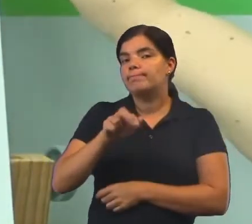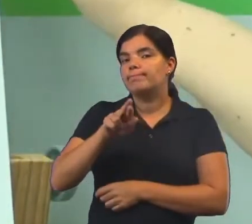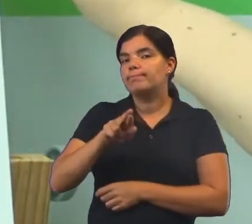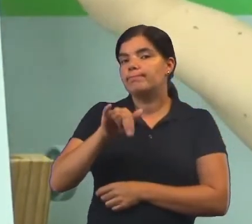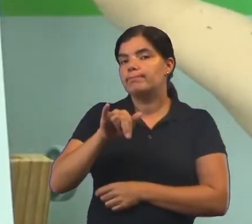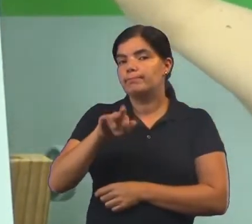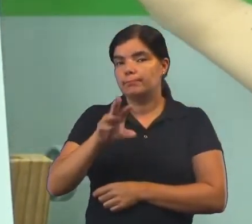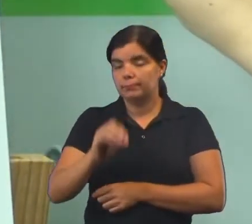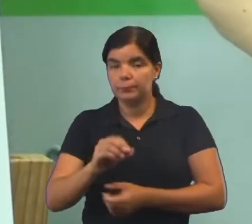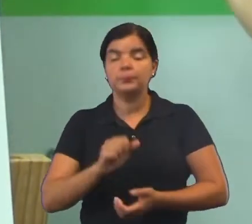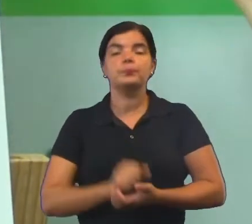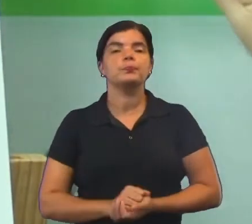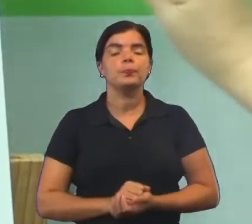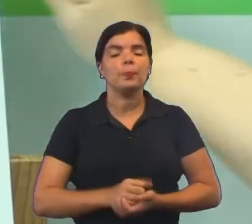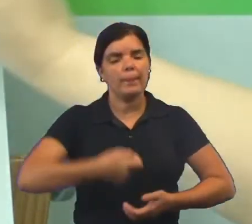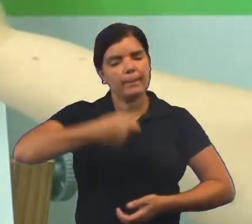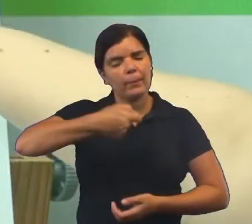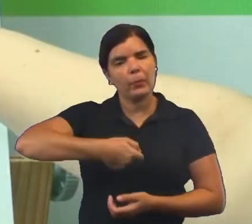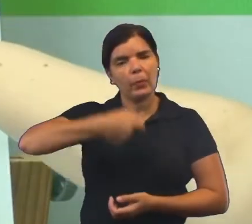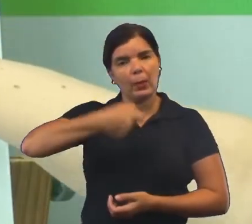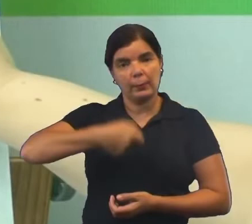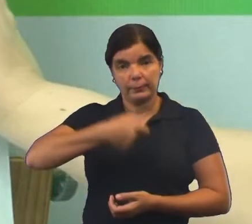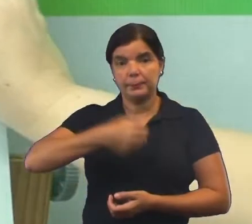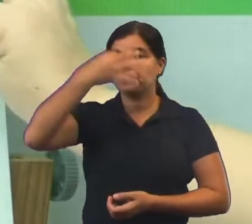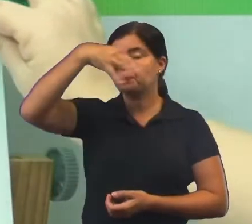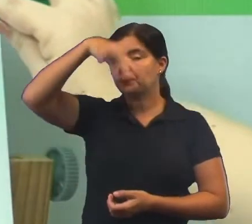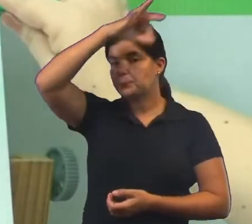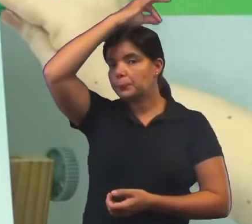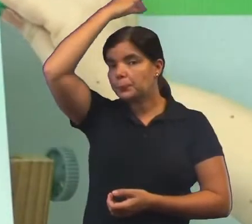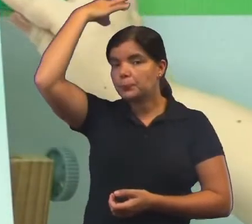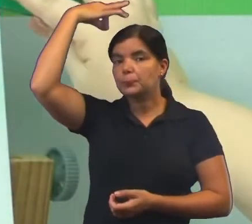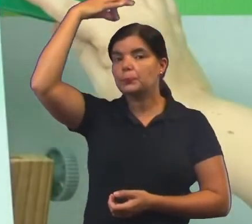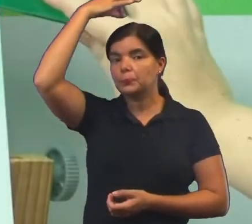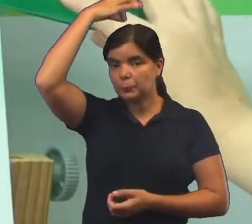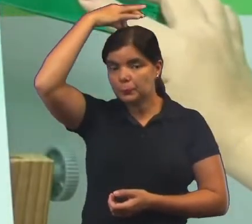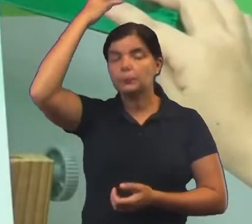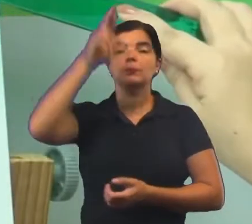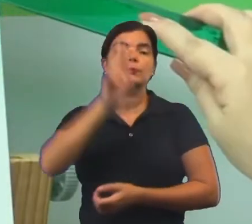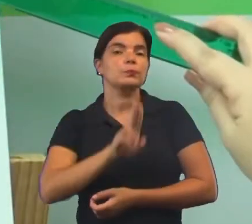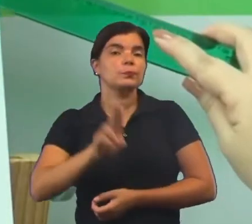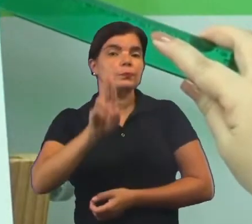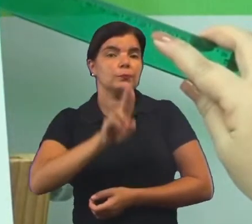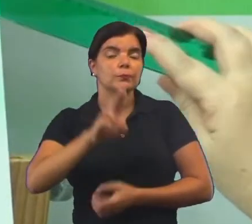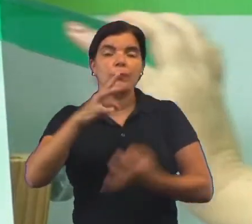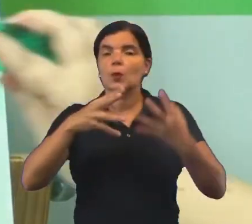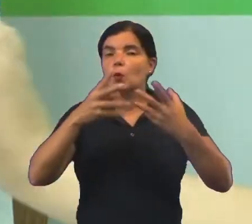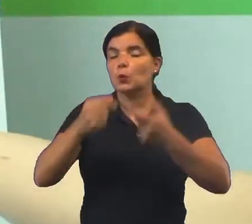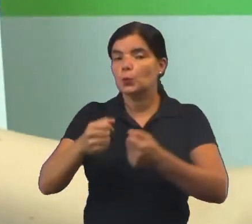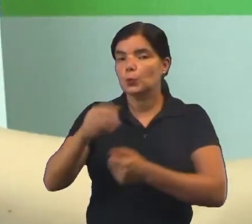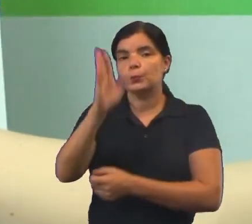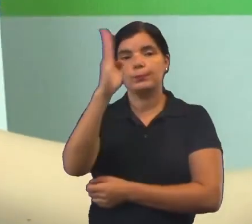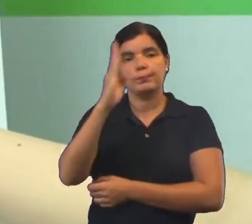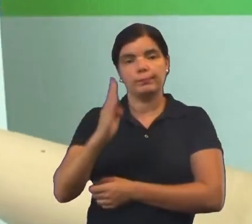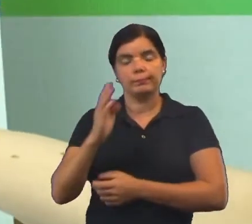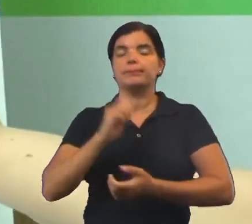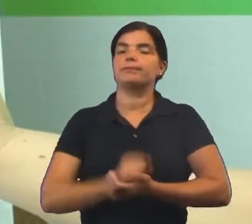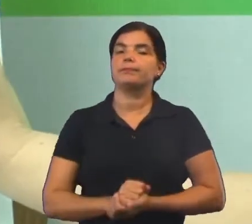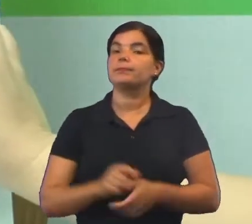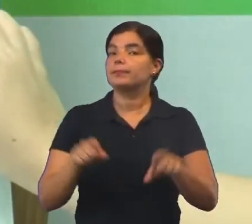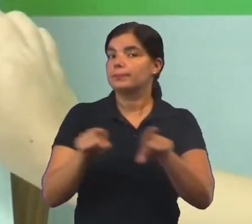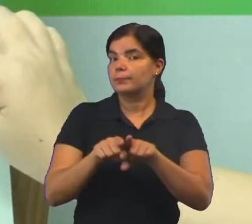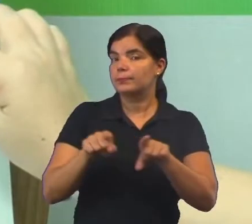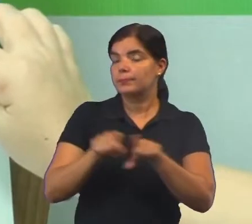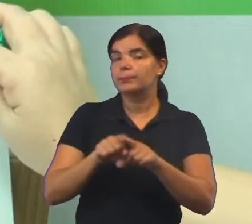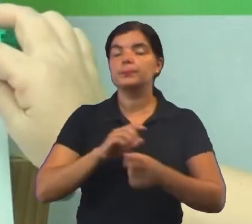Vitória. As panelas de barro do Espírito Santo são conhecidas e utilizadas em todo o Brasil. Servem